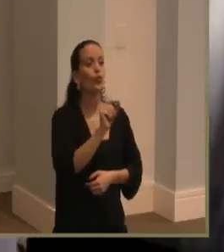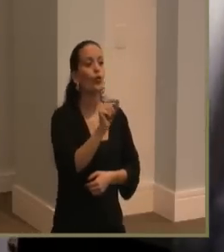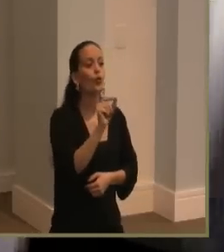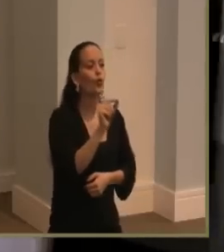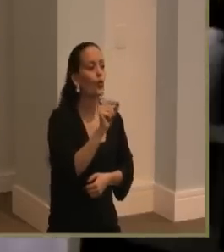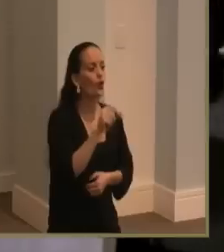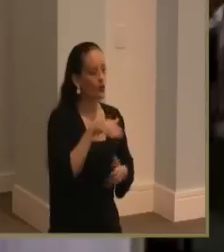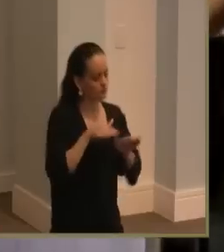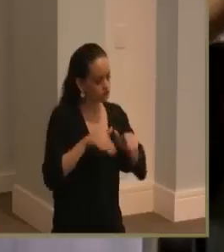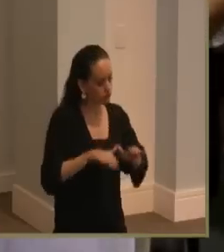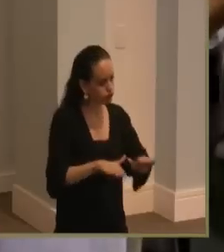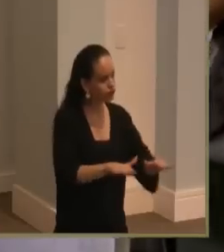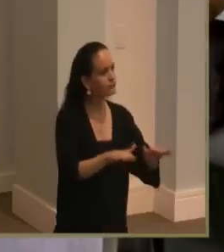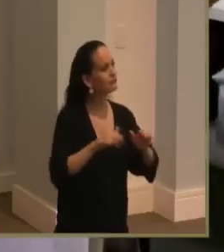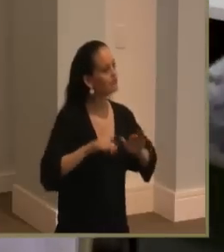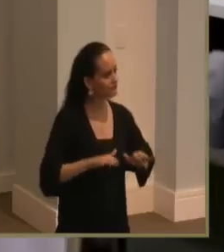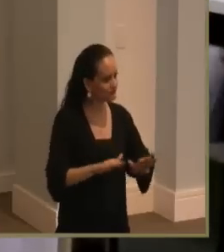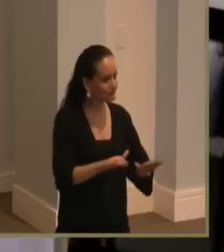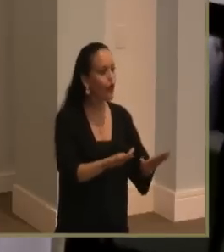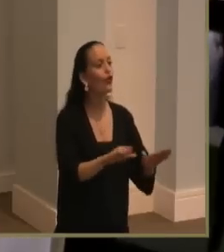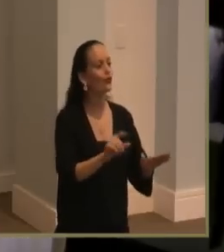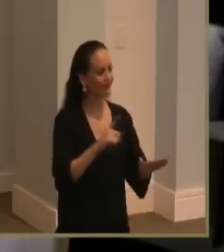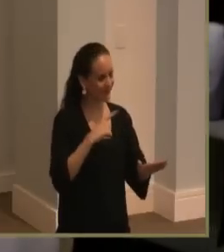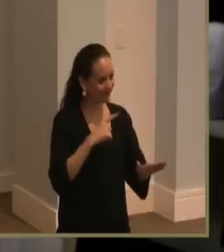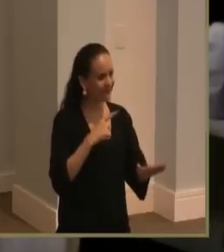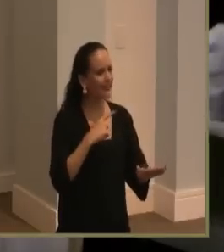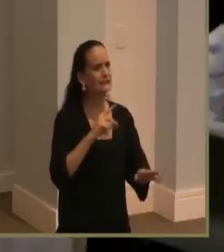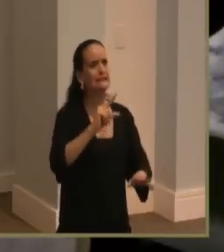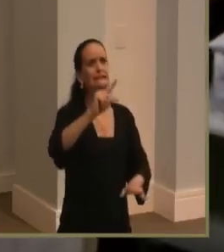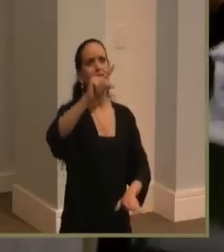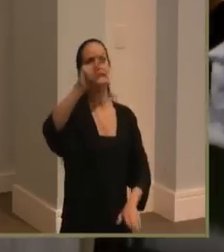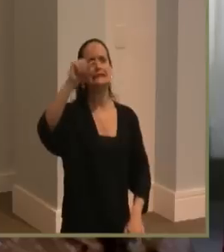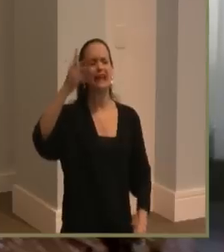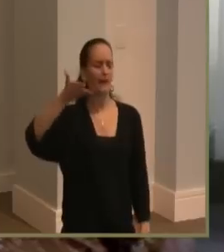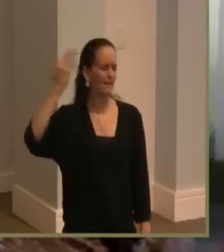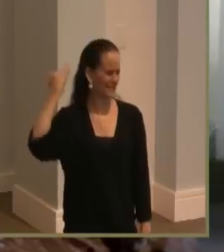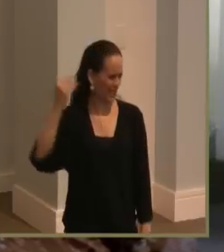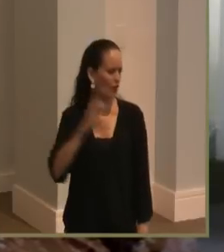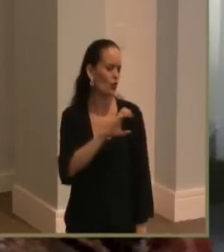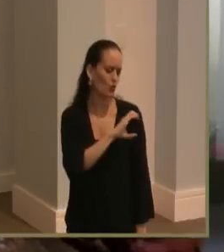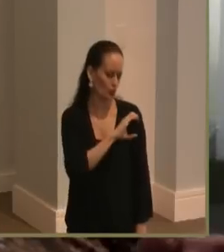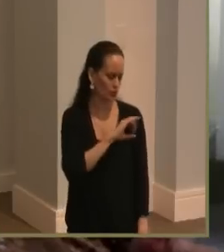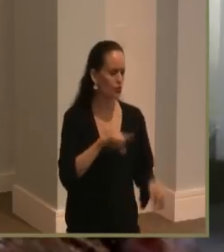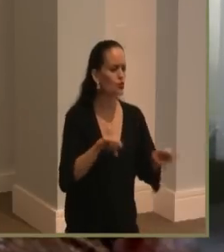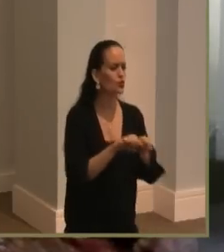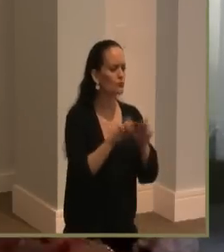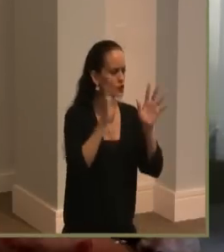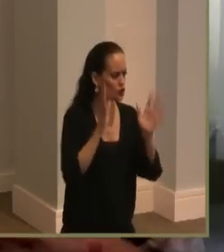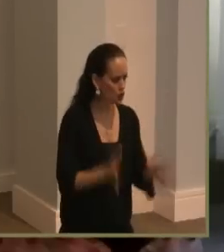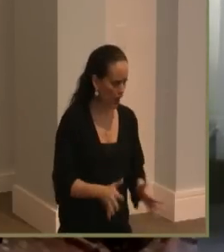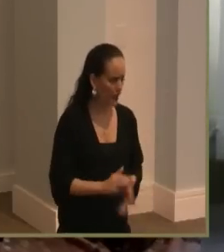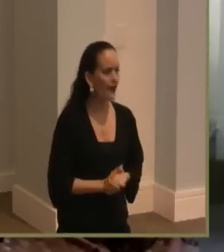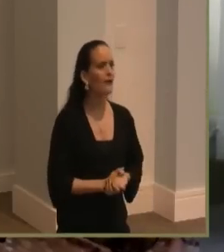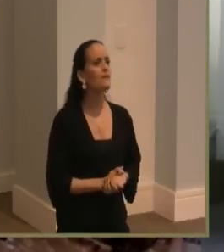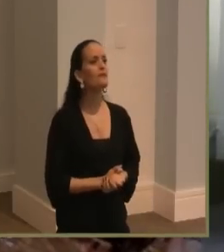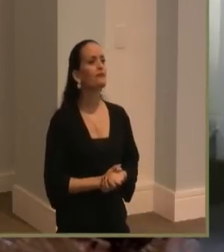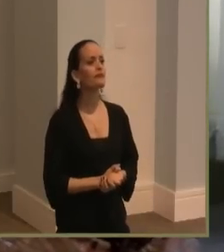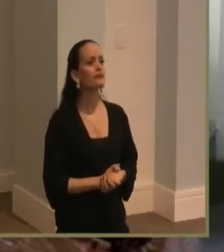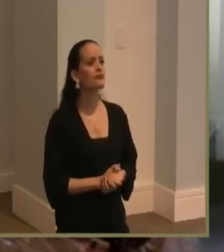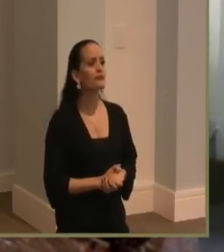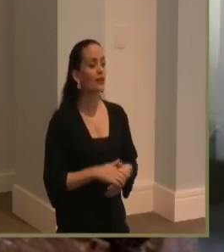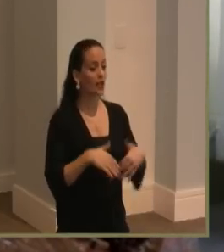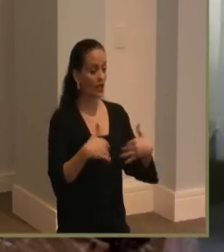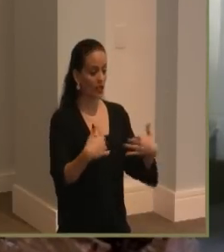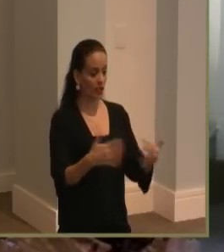ele que trabalha aqui conosco há muito tempo, já foi coordenador do ministério aqui, ele já coordenou esse ministério.